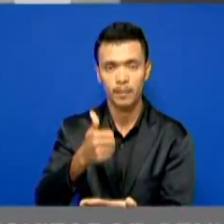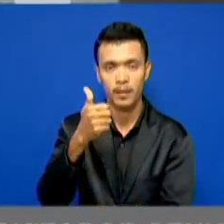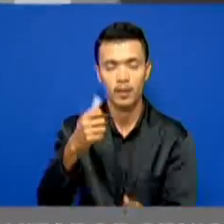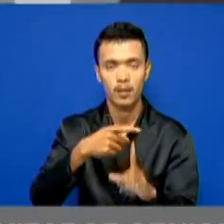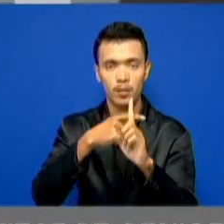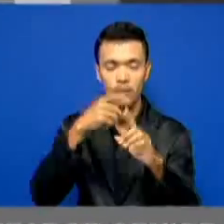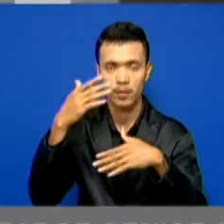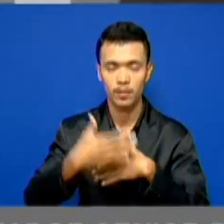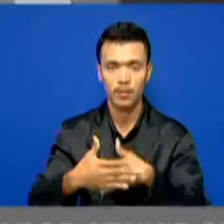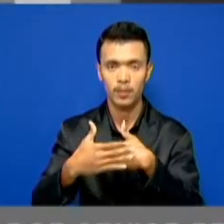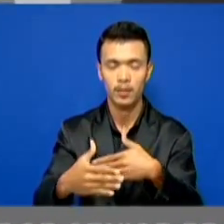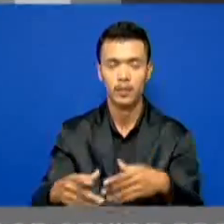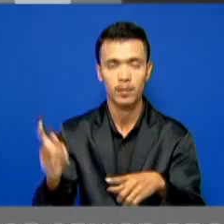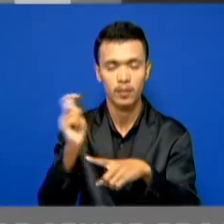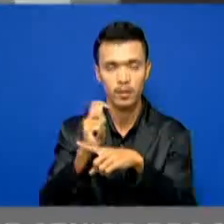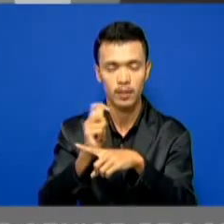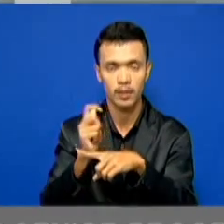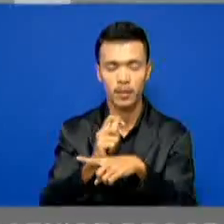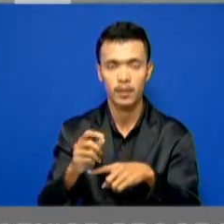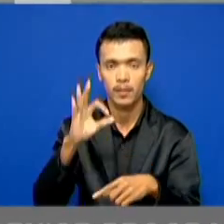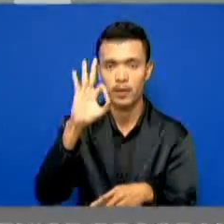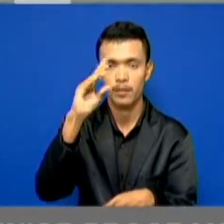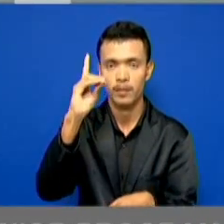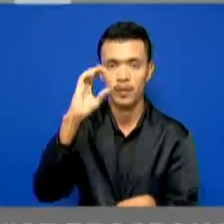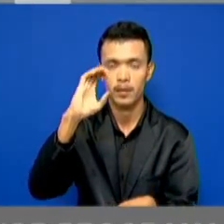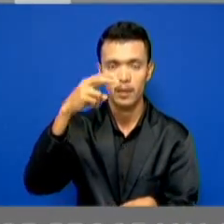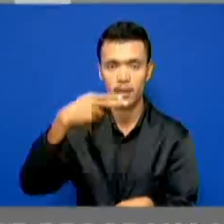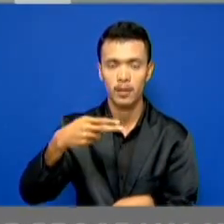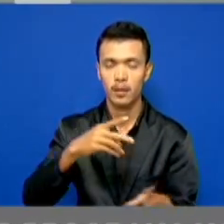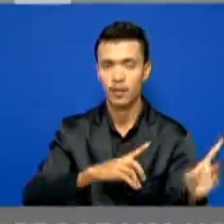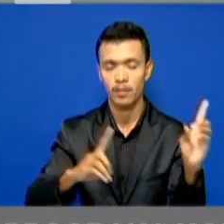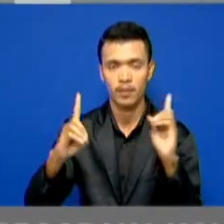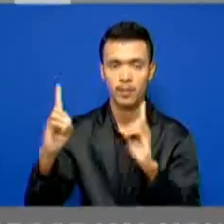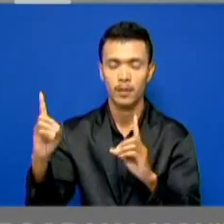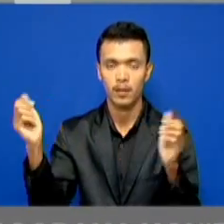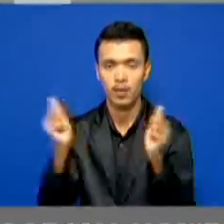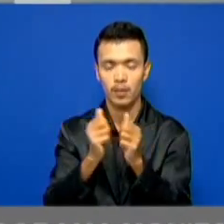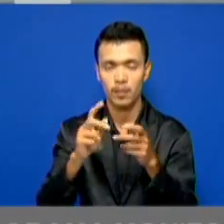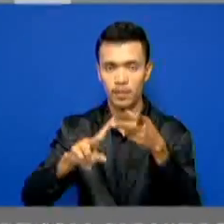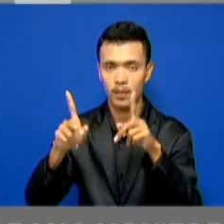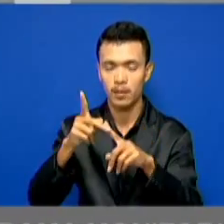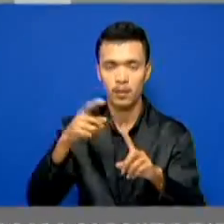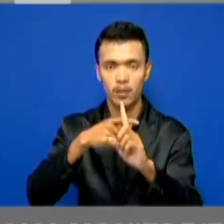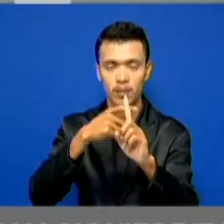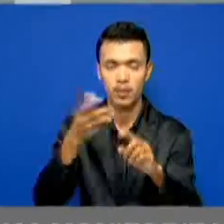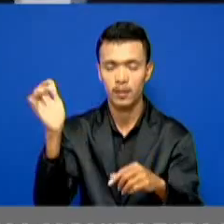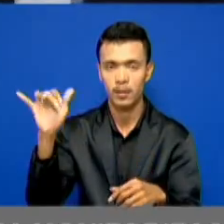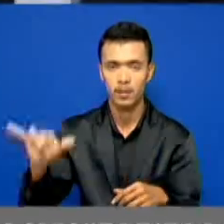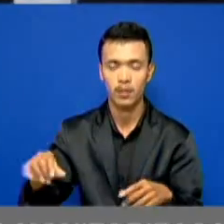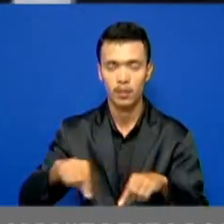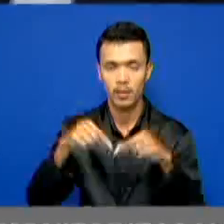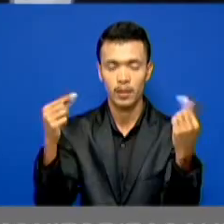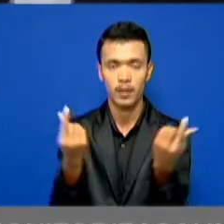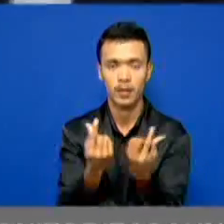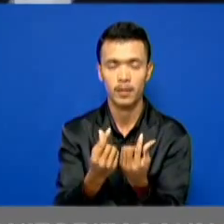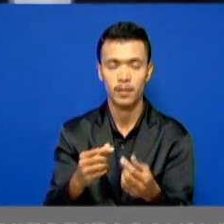lhe processo teste mérito. Nebe FDCH realiza, faseada a cooperação, russe parceiro Sira. No equipa